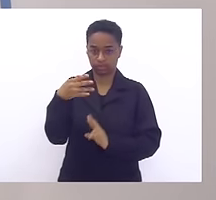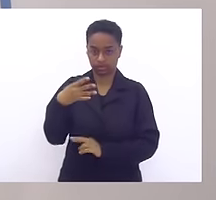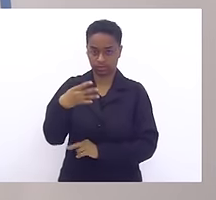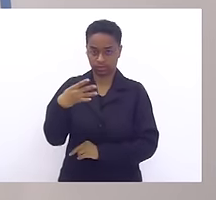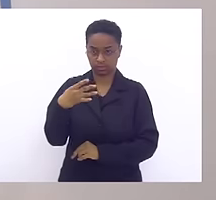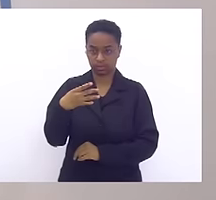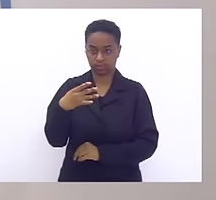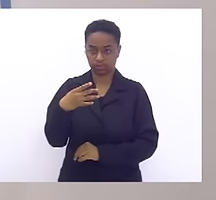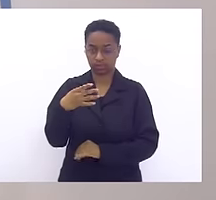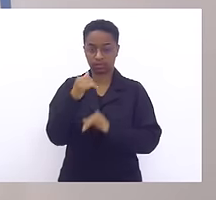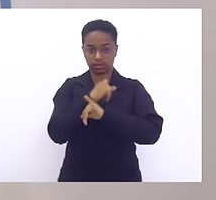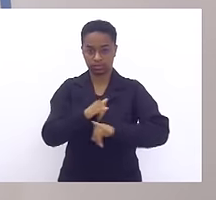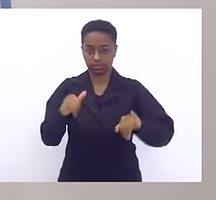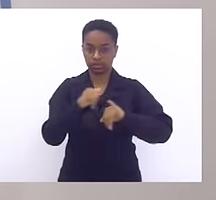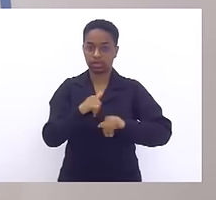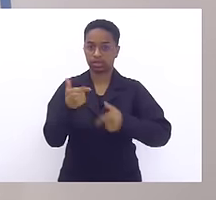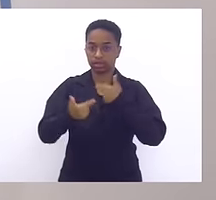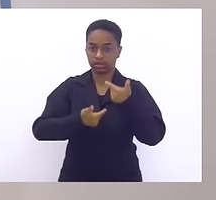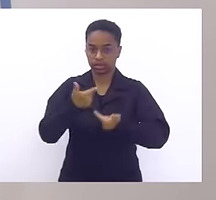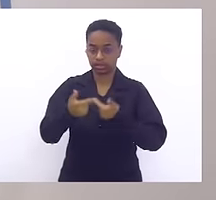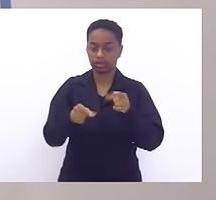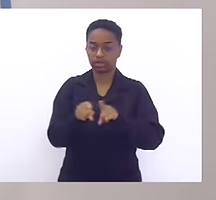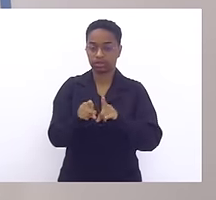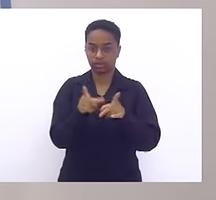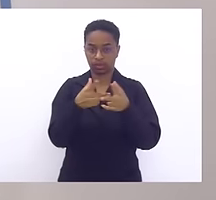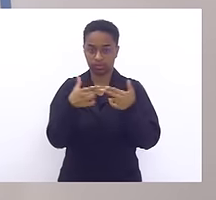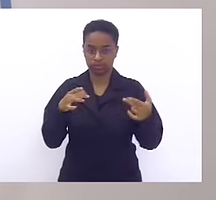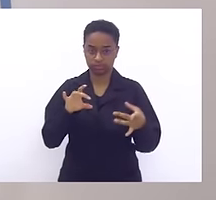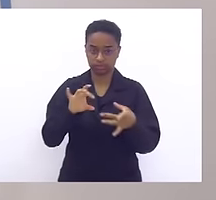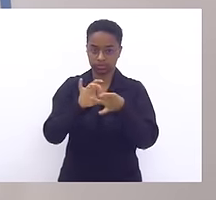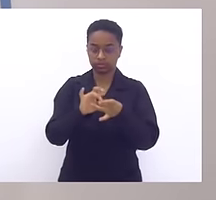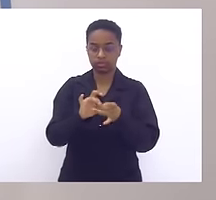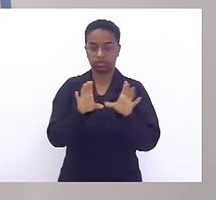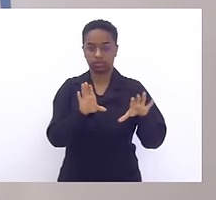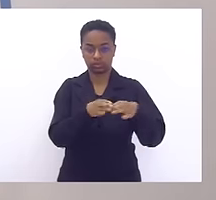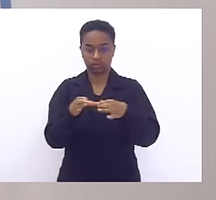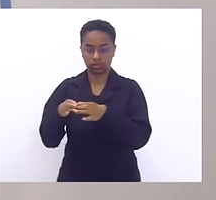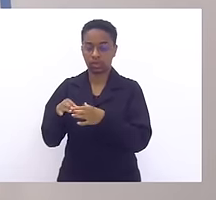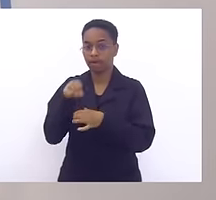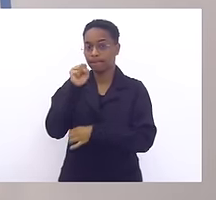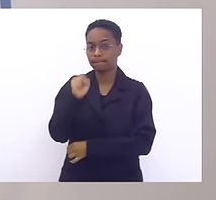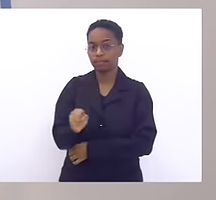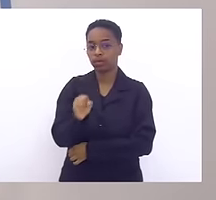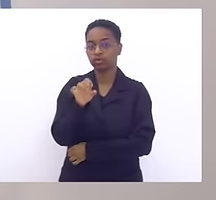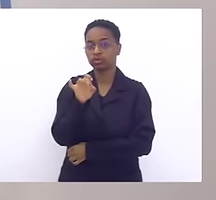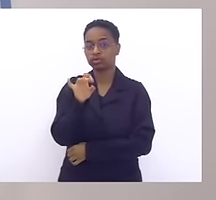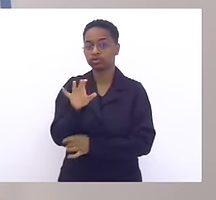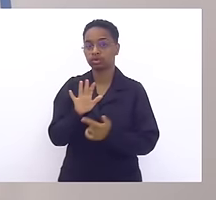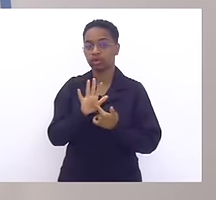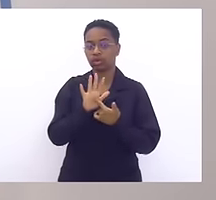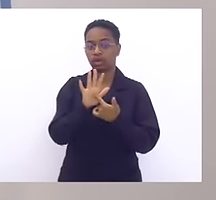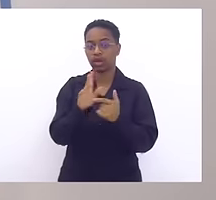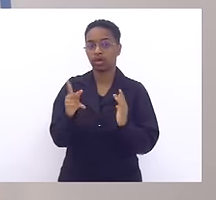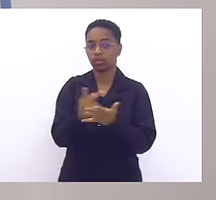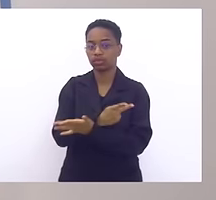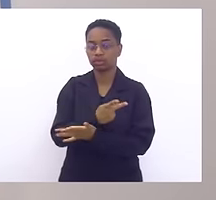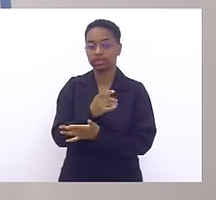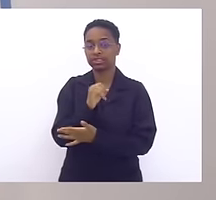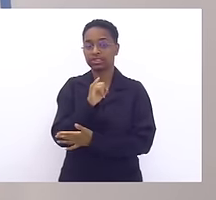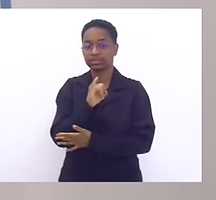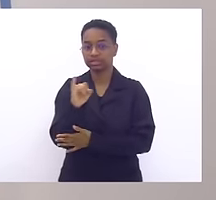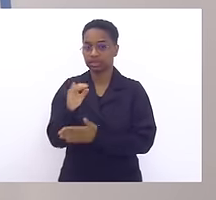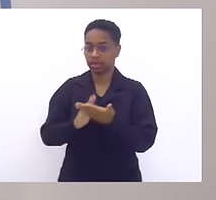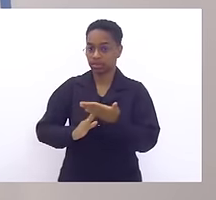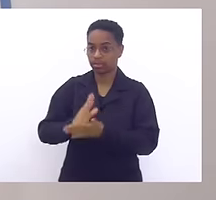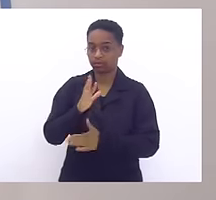a divulgação dos trabalhos e fatos relativos às comissões parlamentares de inquérito só poderá ser dar por ocasião da